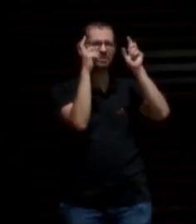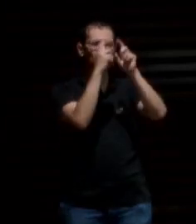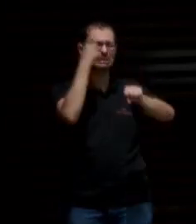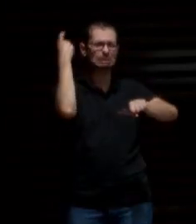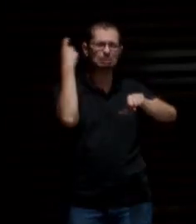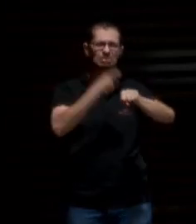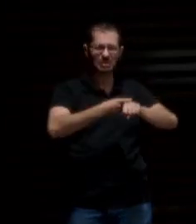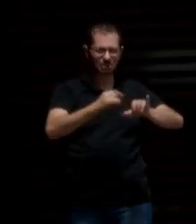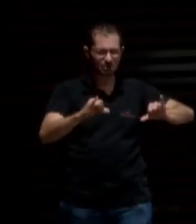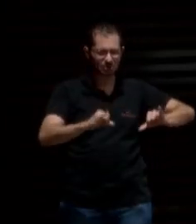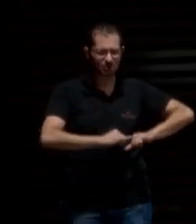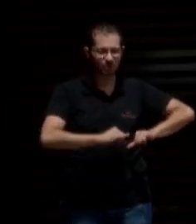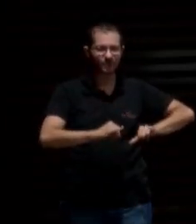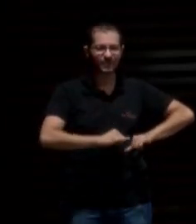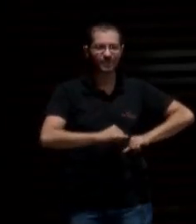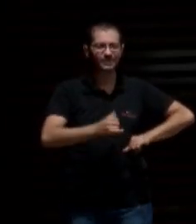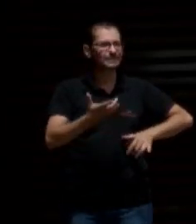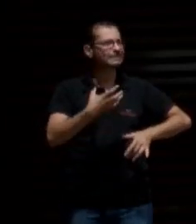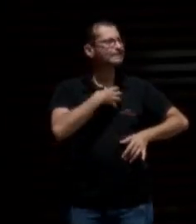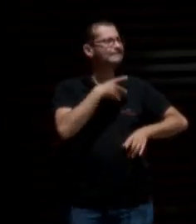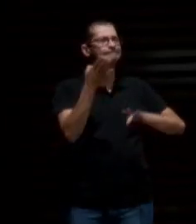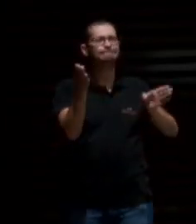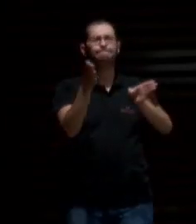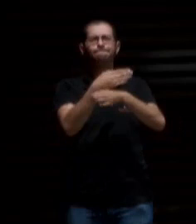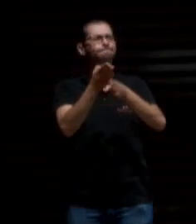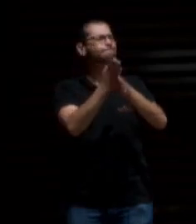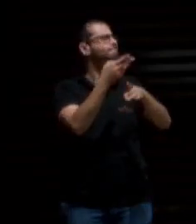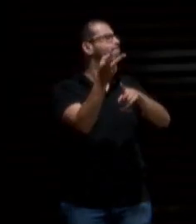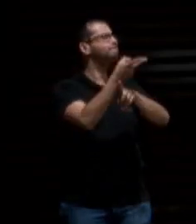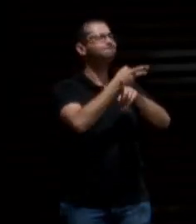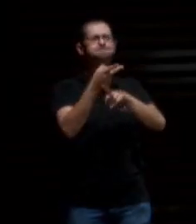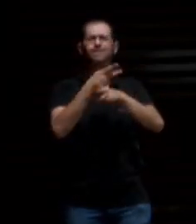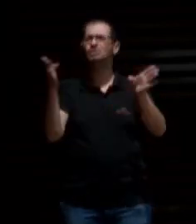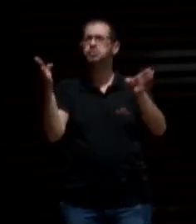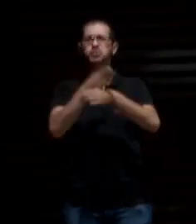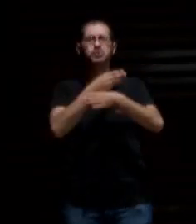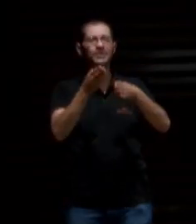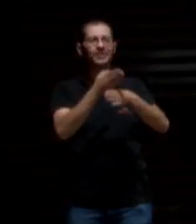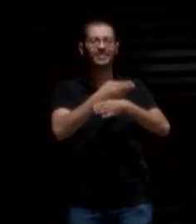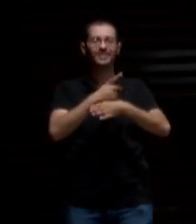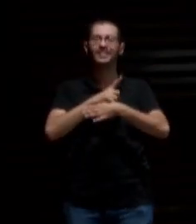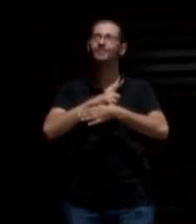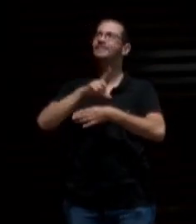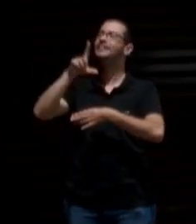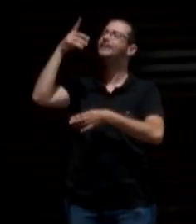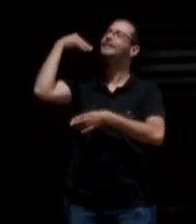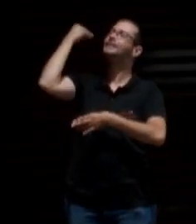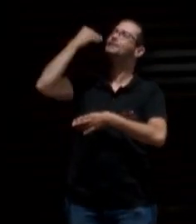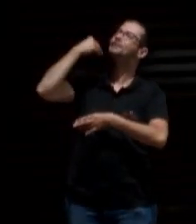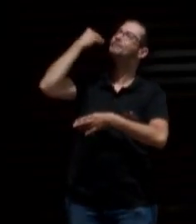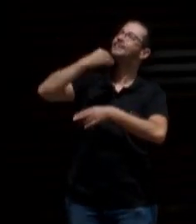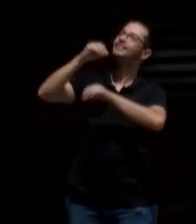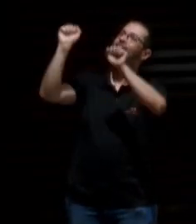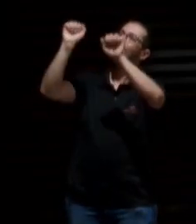alto. Quando você não tem mais para onde correr, quando você larga a mão de... aí você experimenta a glória do Senhor. Por isso que é